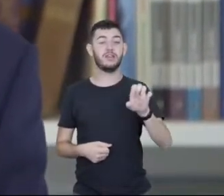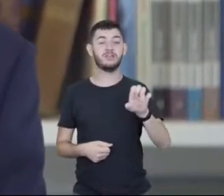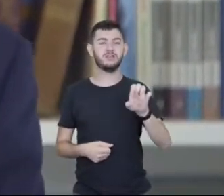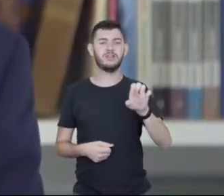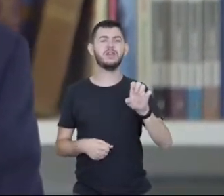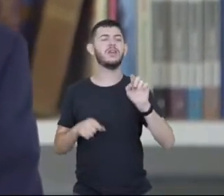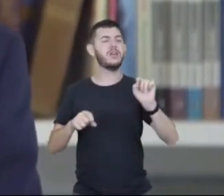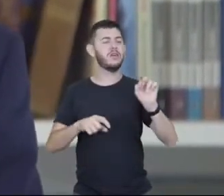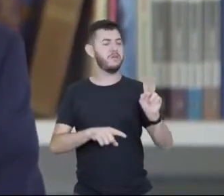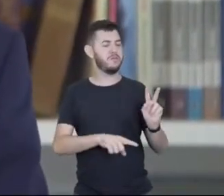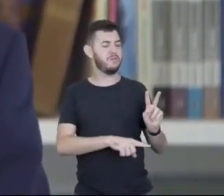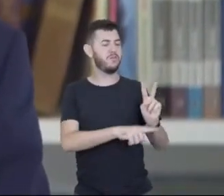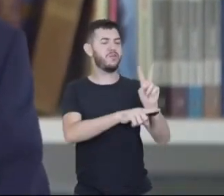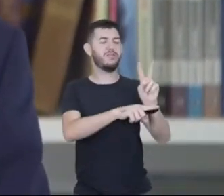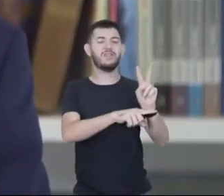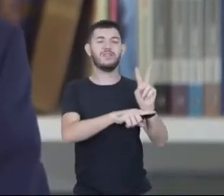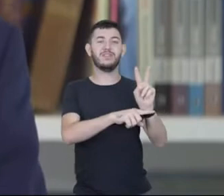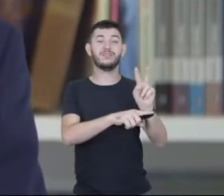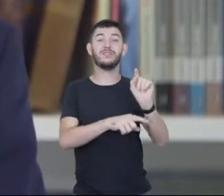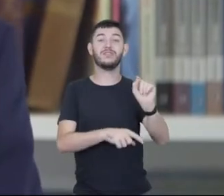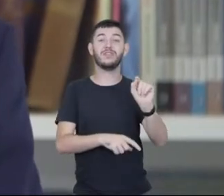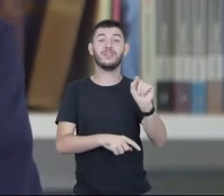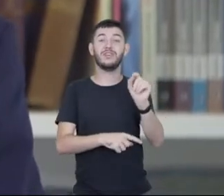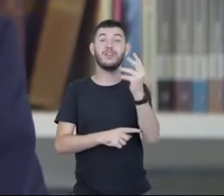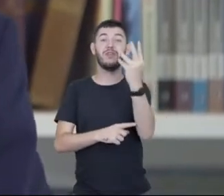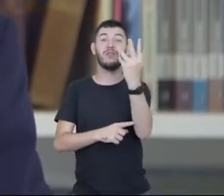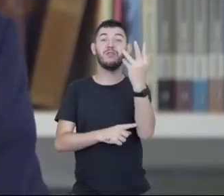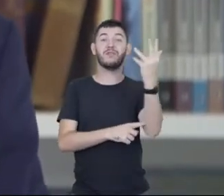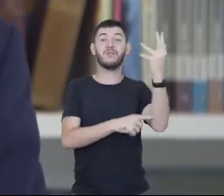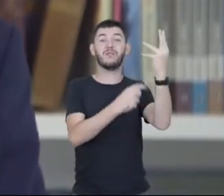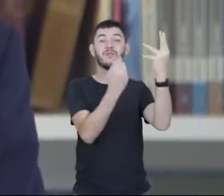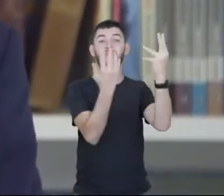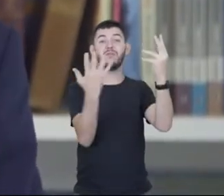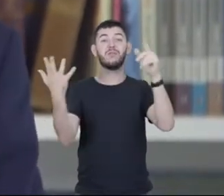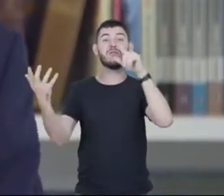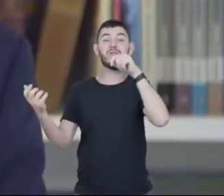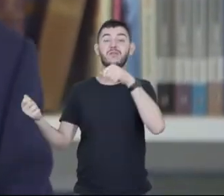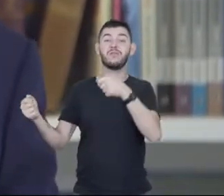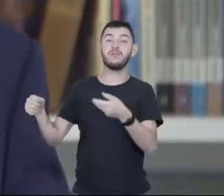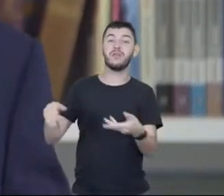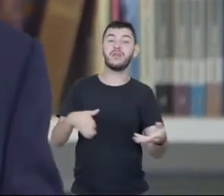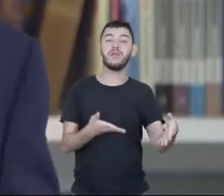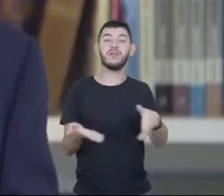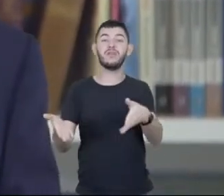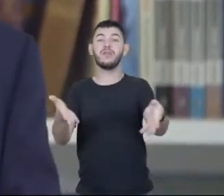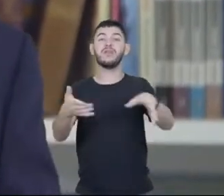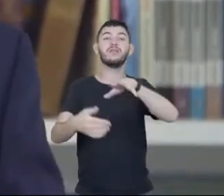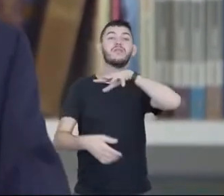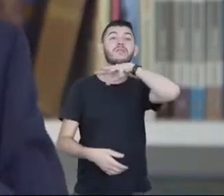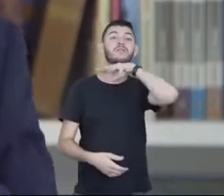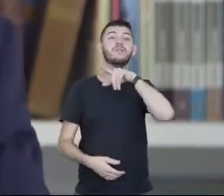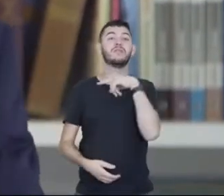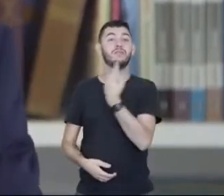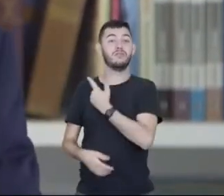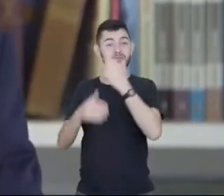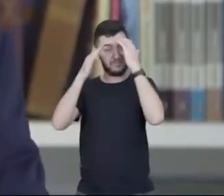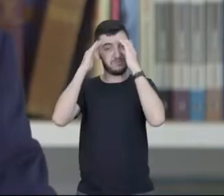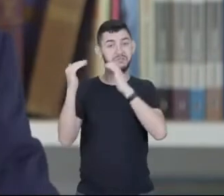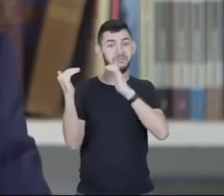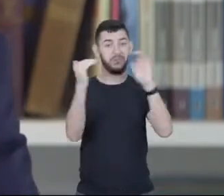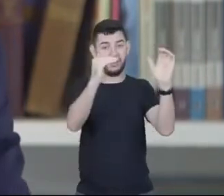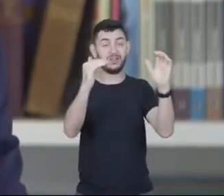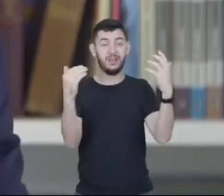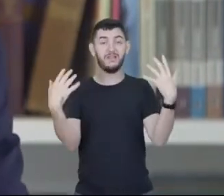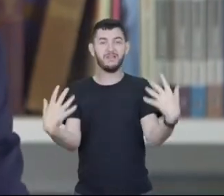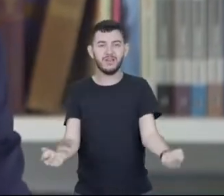e nós haveremos de respeitar isso nós Prometemos estimular o empreendedorismo